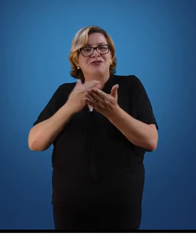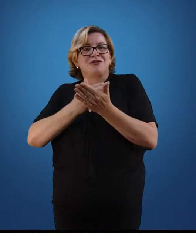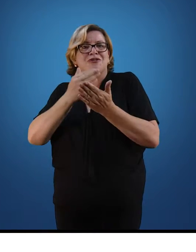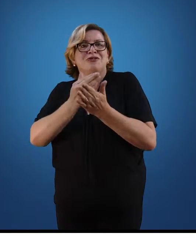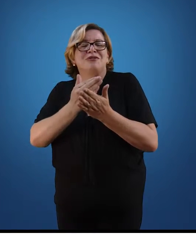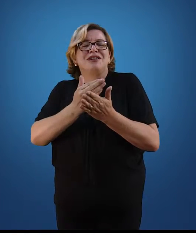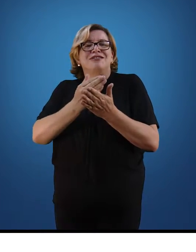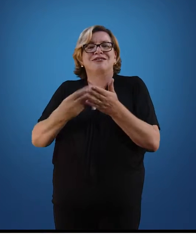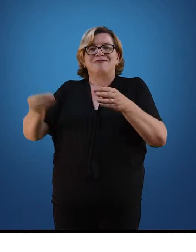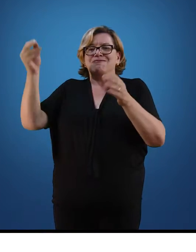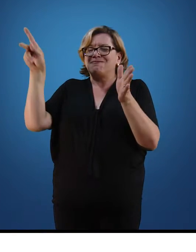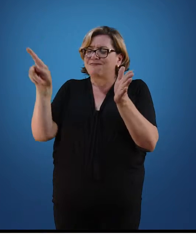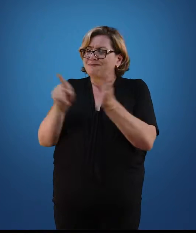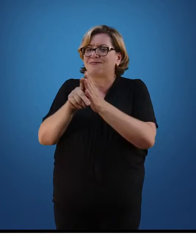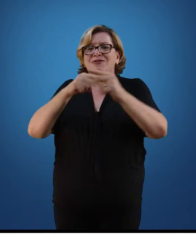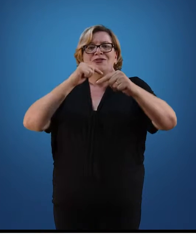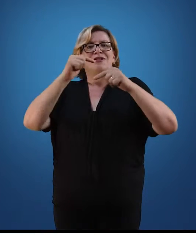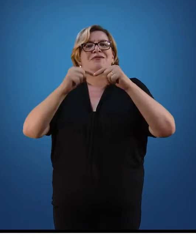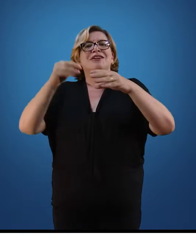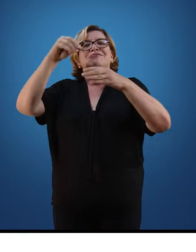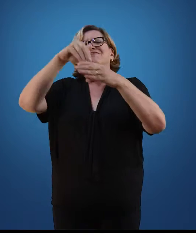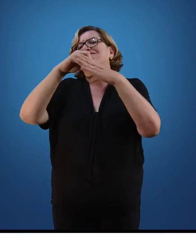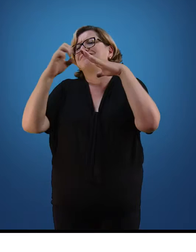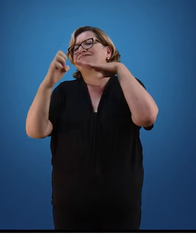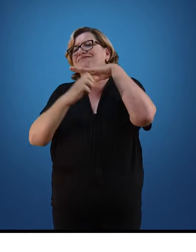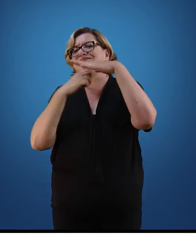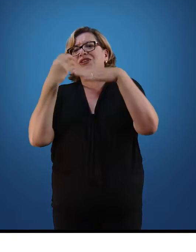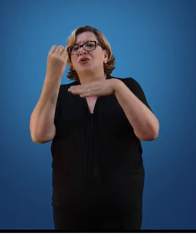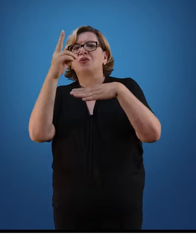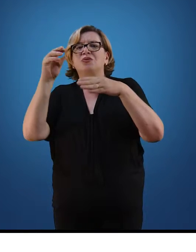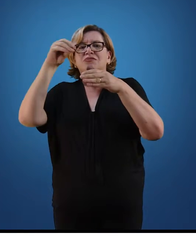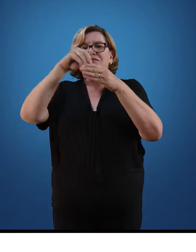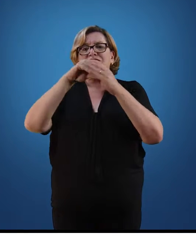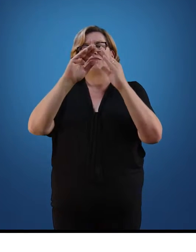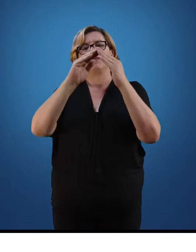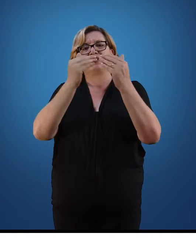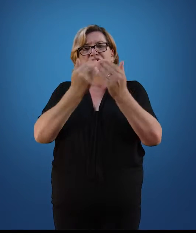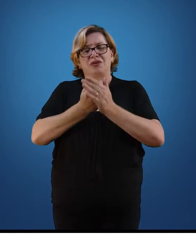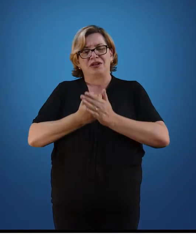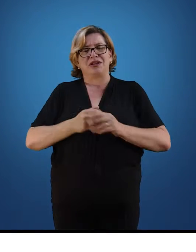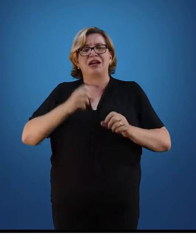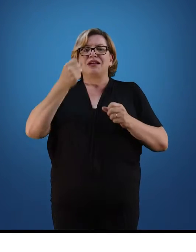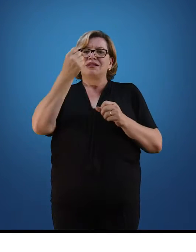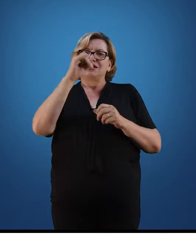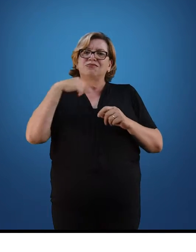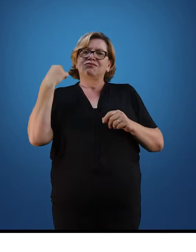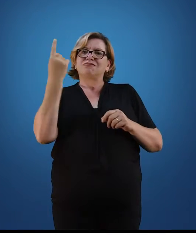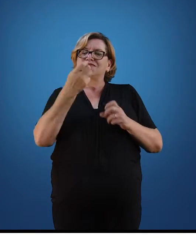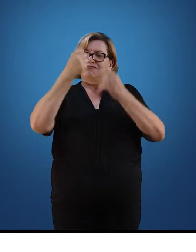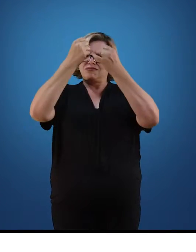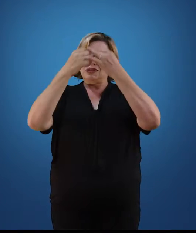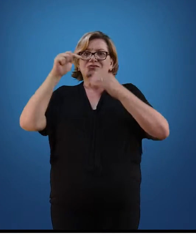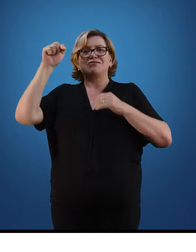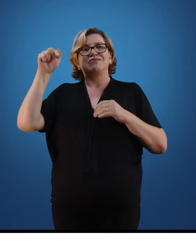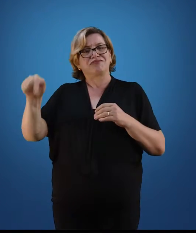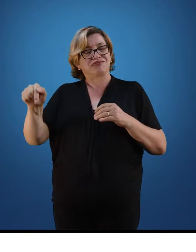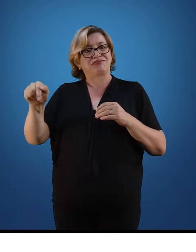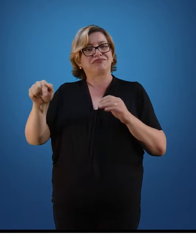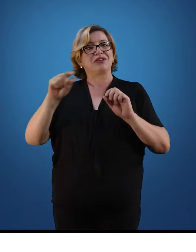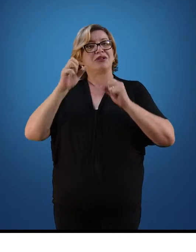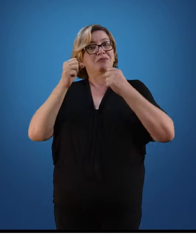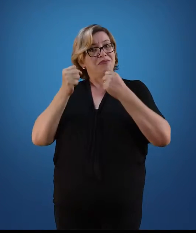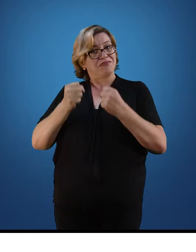do trabalho da instituição. Quando a gente fala em inovação também, tem que entender que